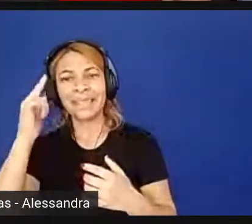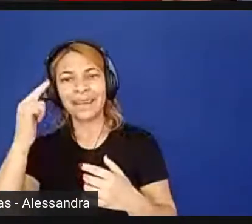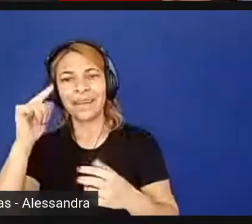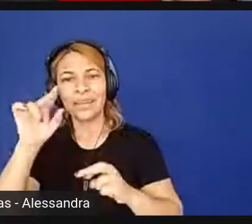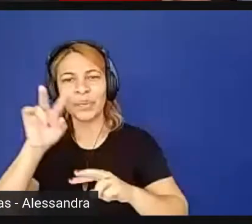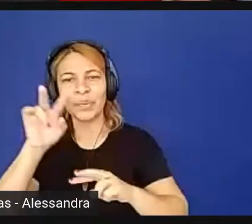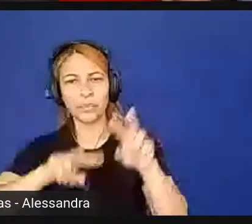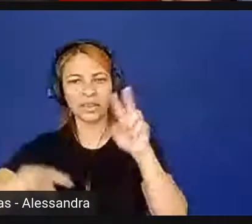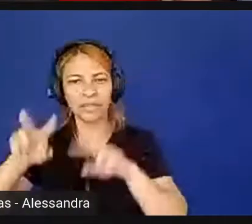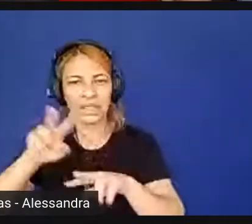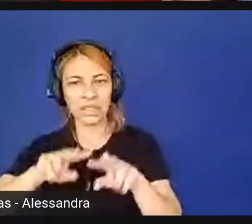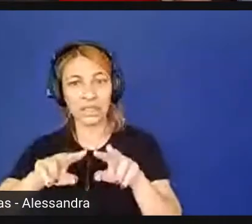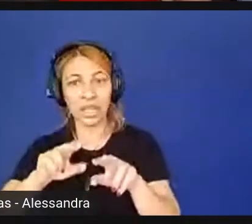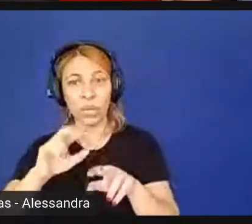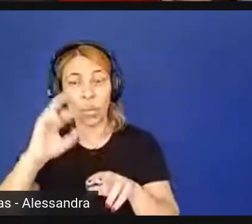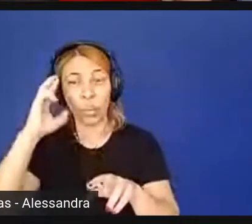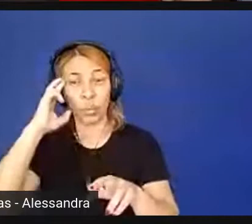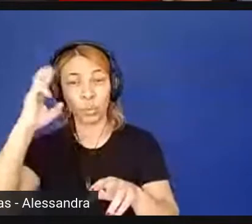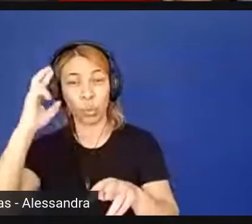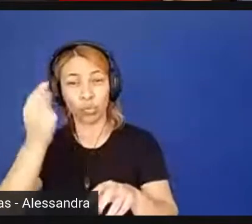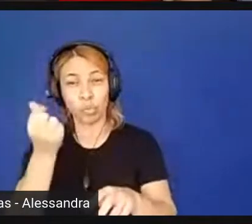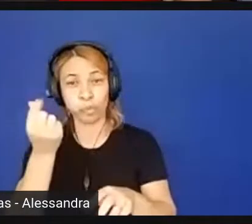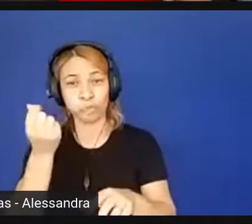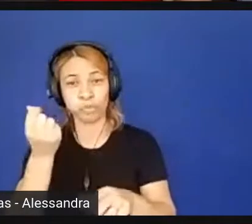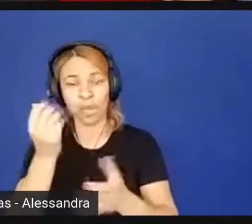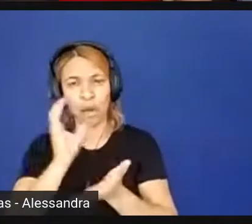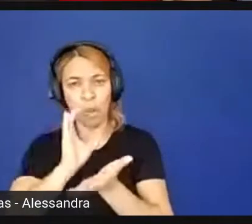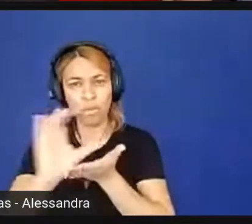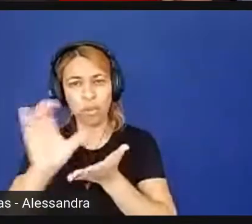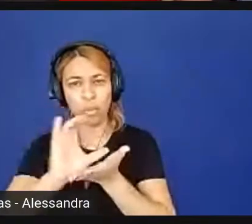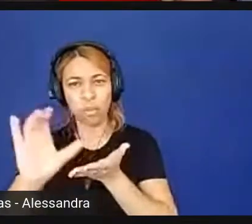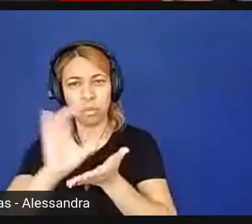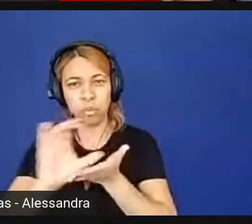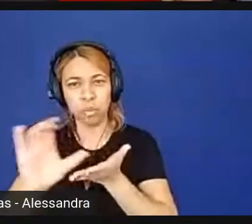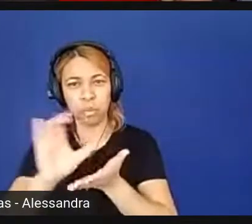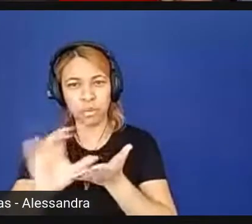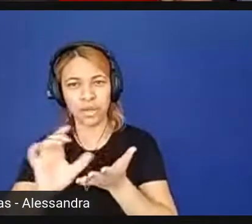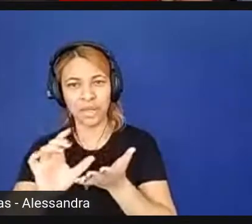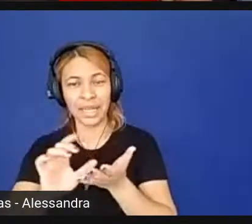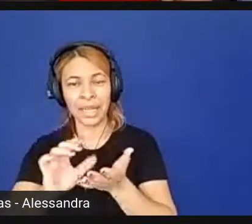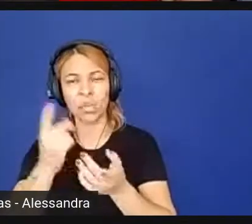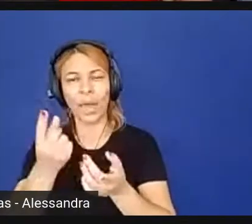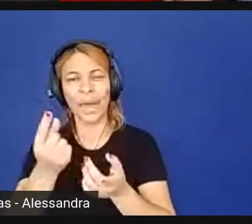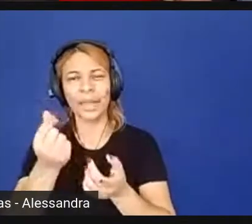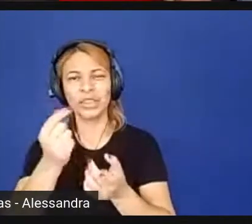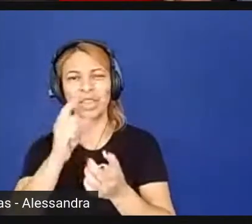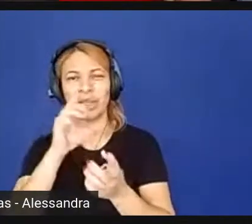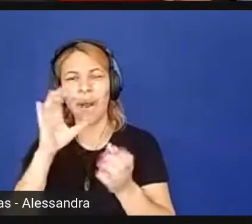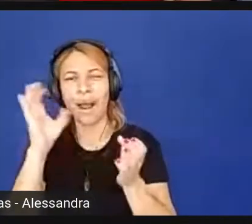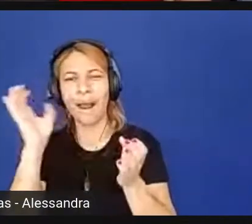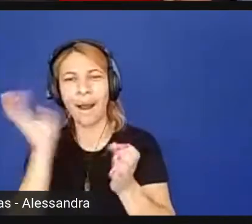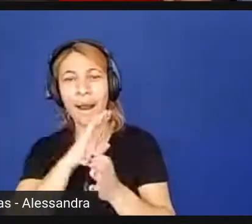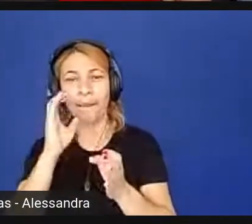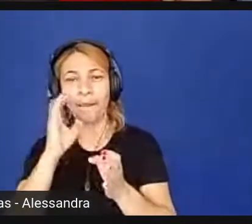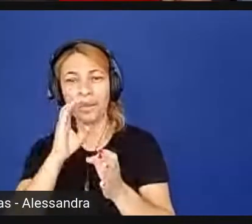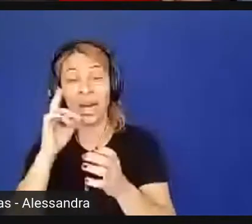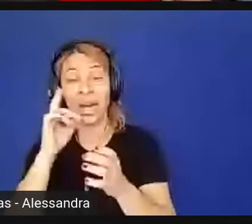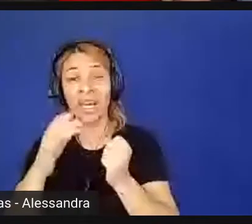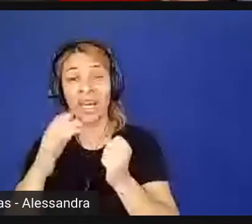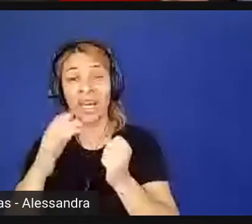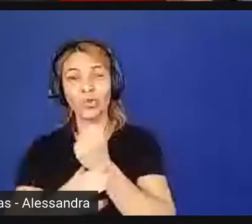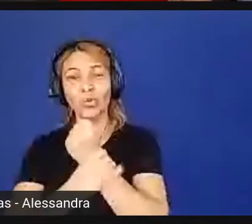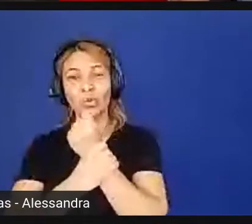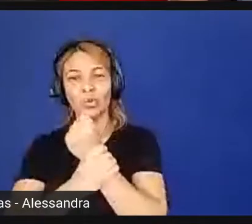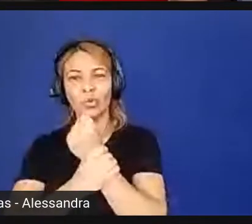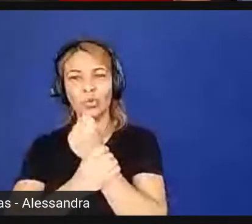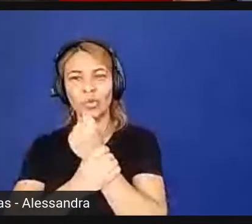o investidor, o dono do dinheiro, não está atrás de dinheiro a curto prazo. Se ele não tiver uma sustentabilidade nesse gasto, se não